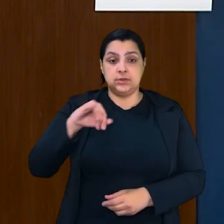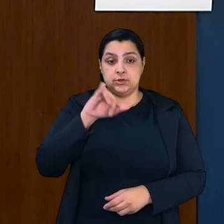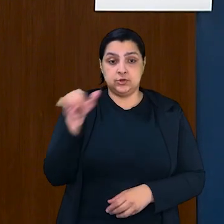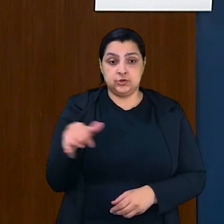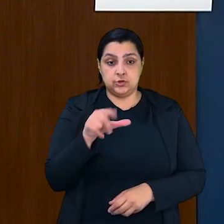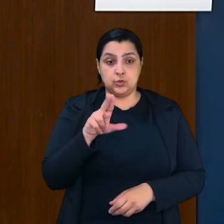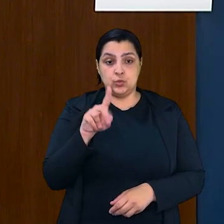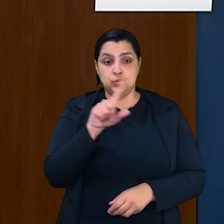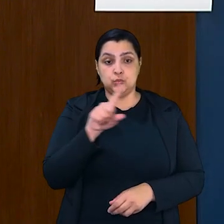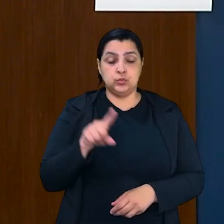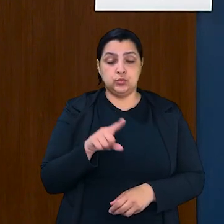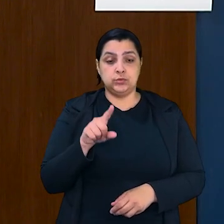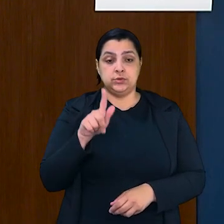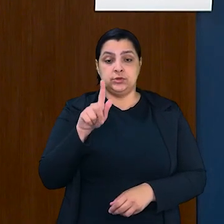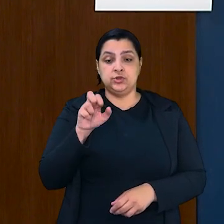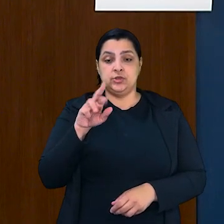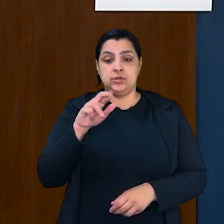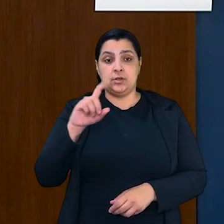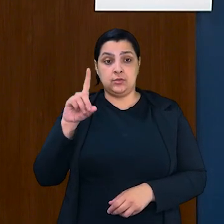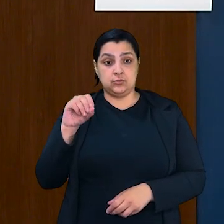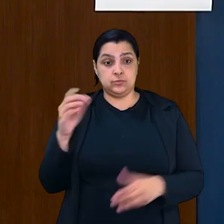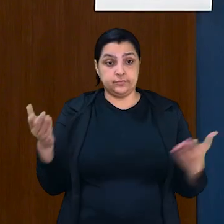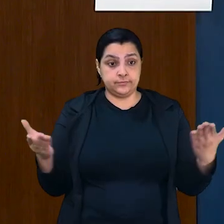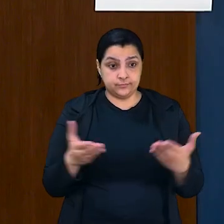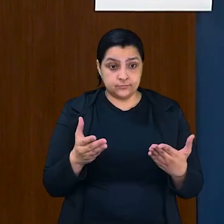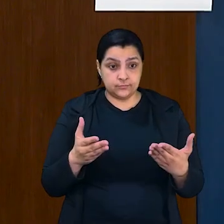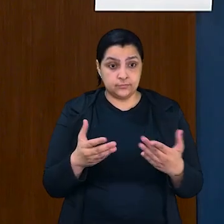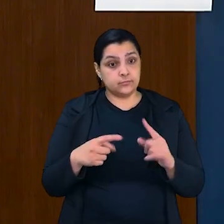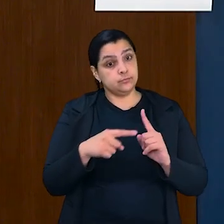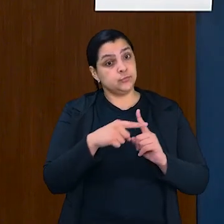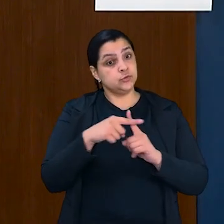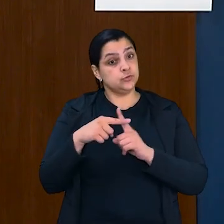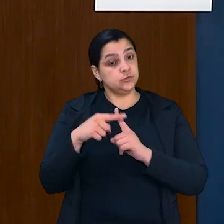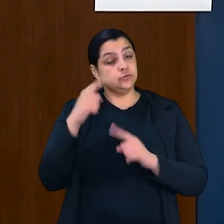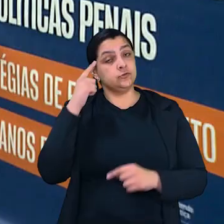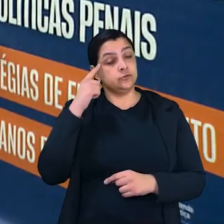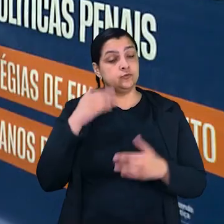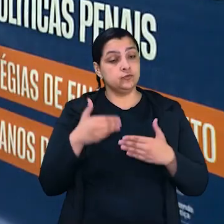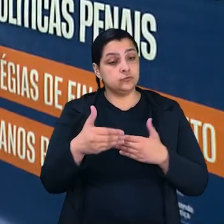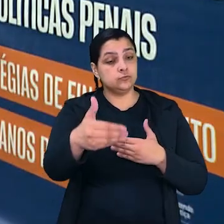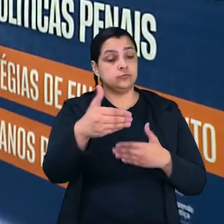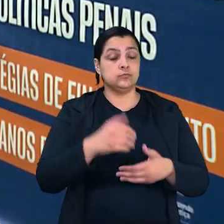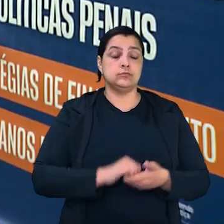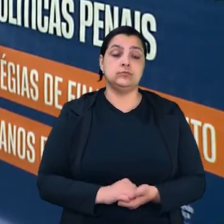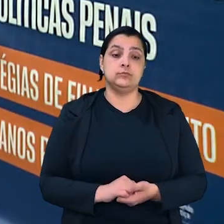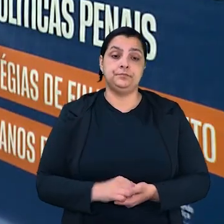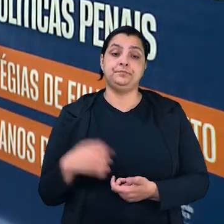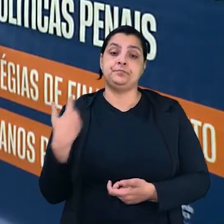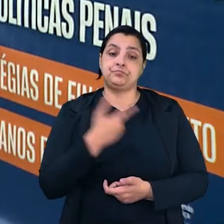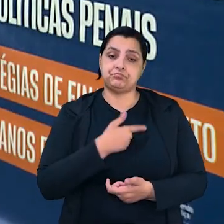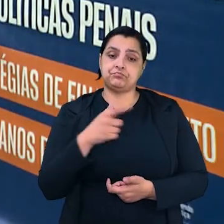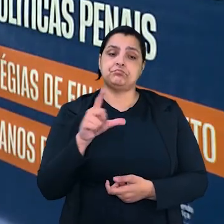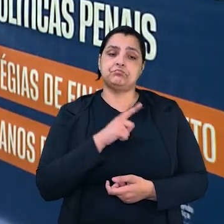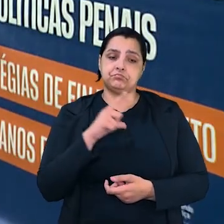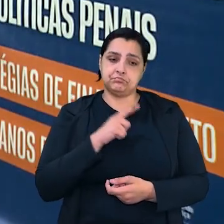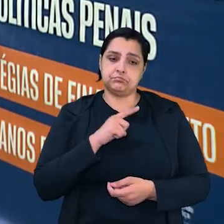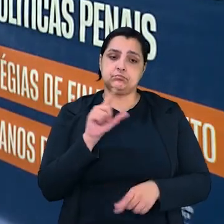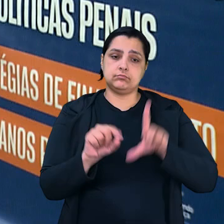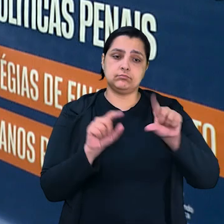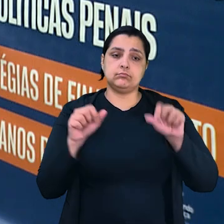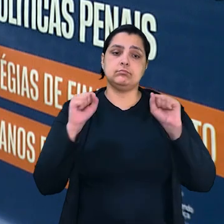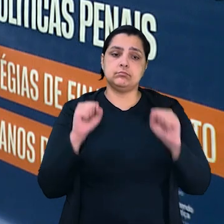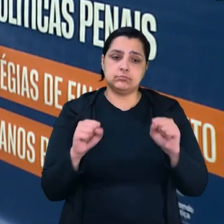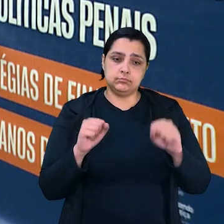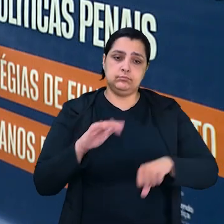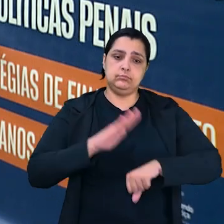do CNJ, Luiz Geraldo Lanfredi, o cenário agora é otimista. Nós temos opções